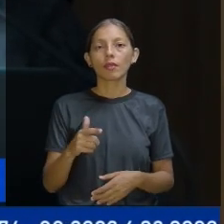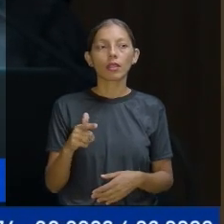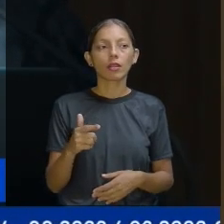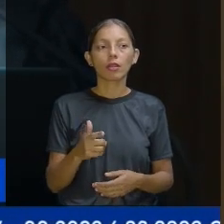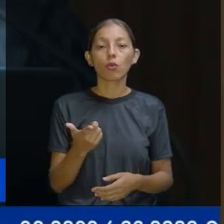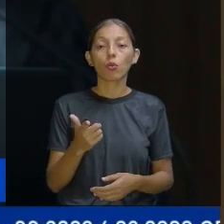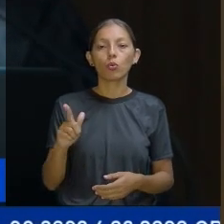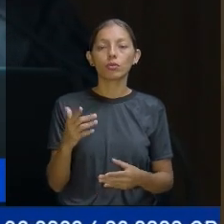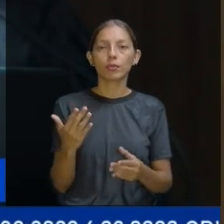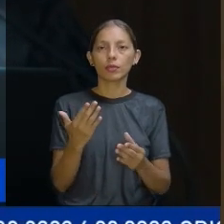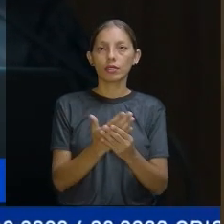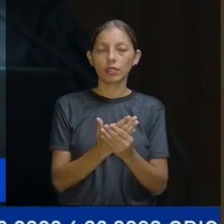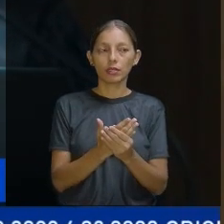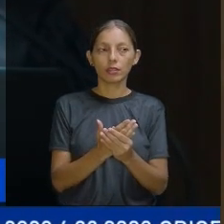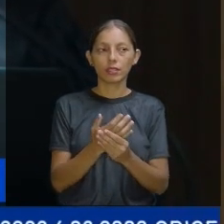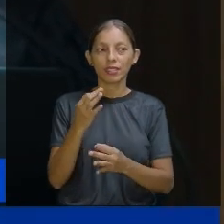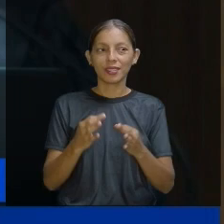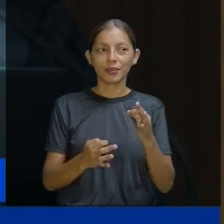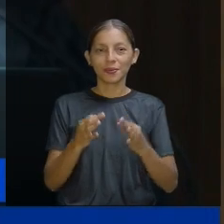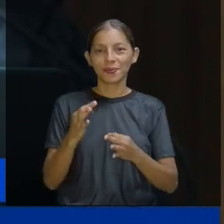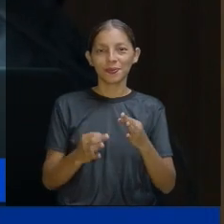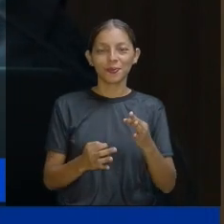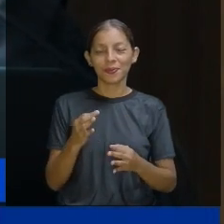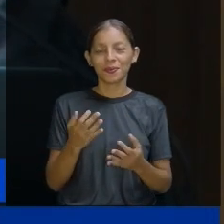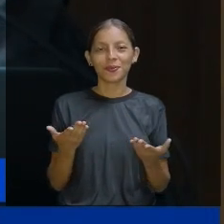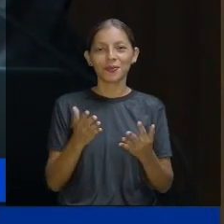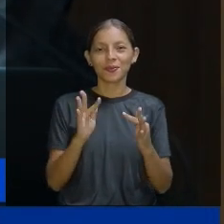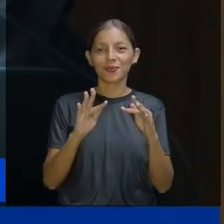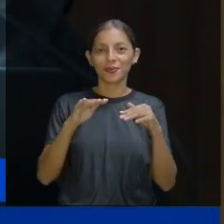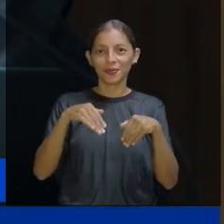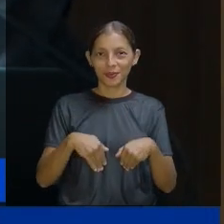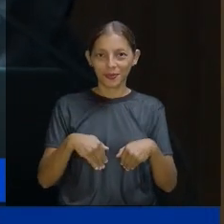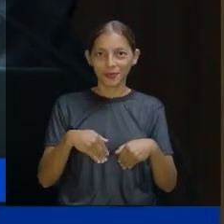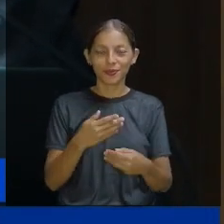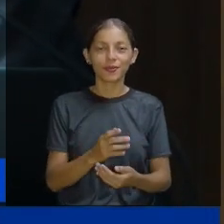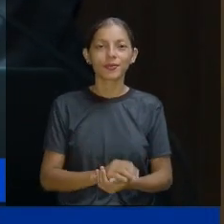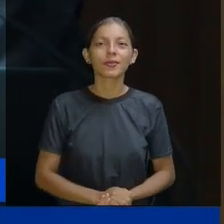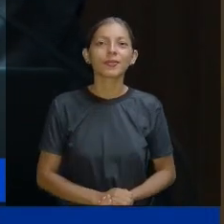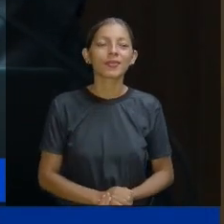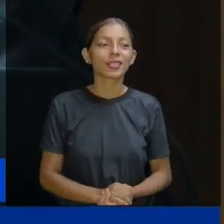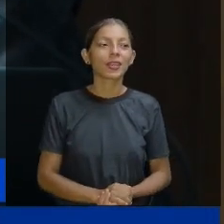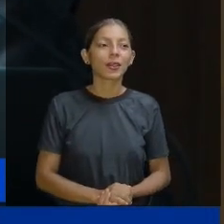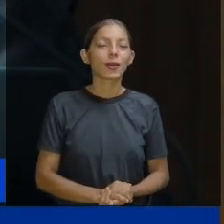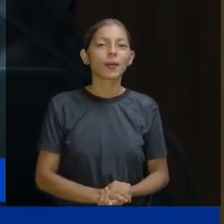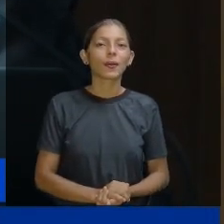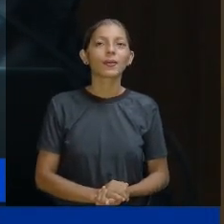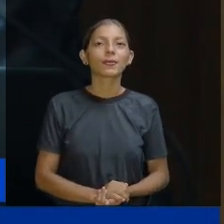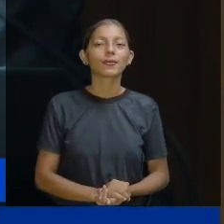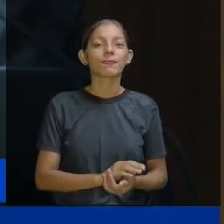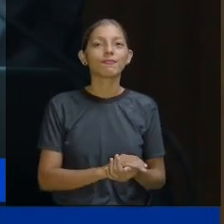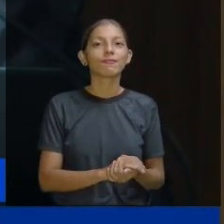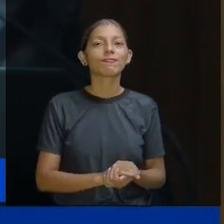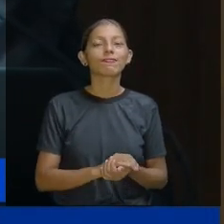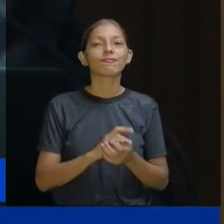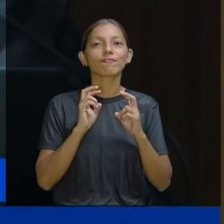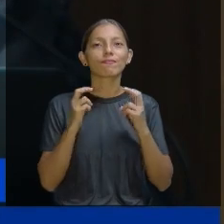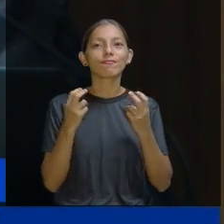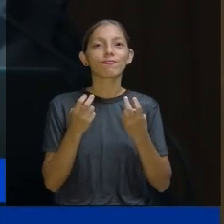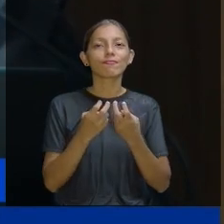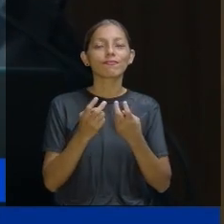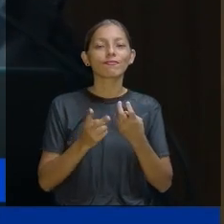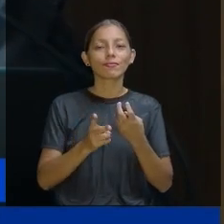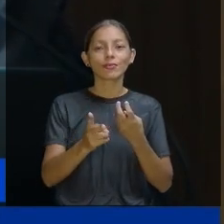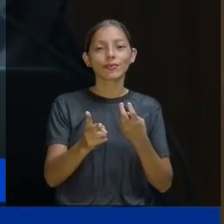da sessão judiciária. Eu declaro, então, encerrada essa sessão judiciária e, havendo quórum, declaro aberta a nossa